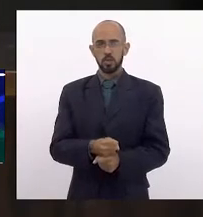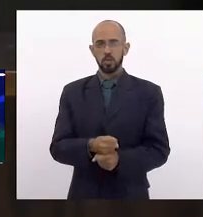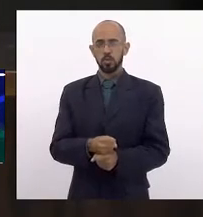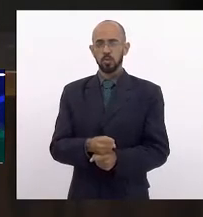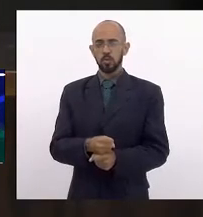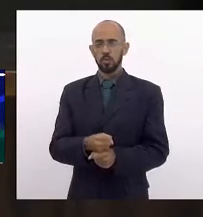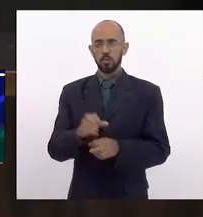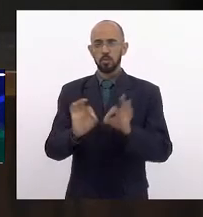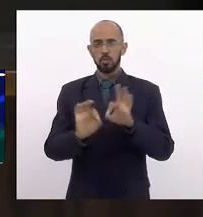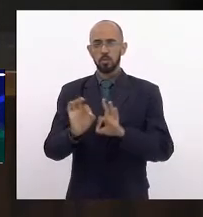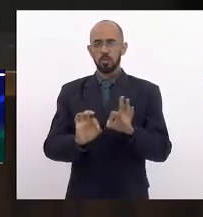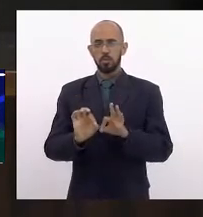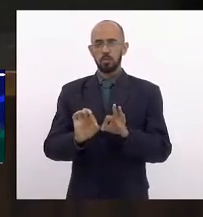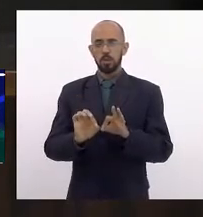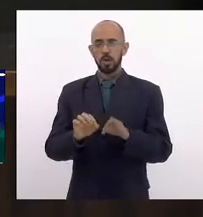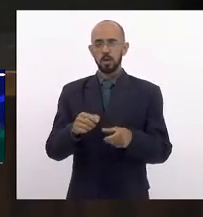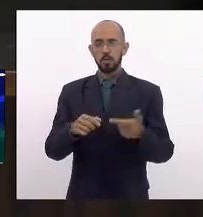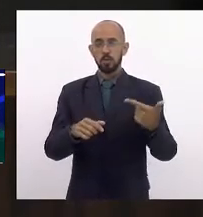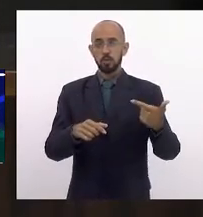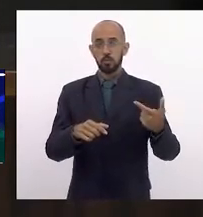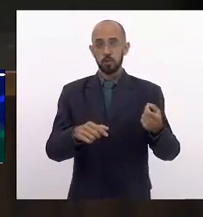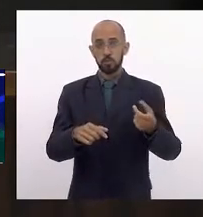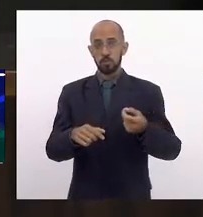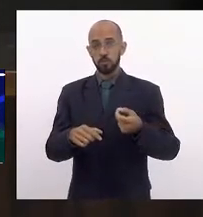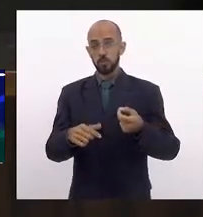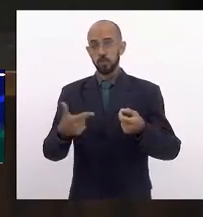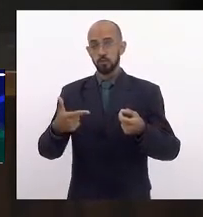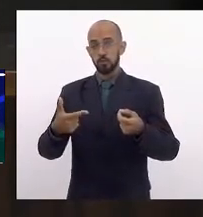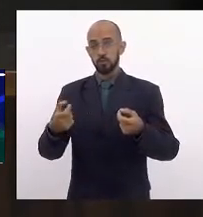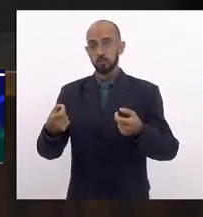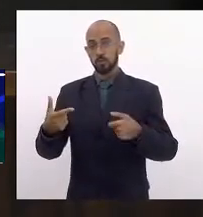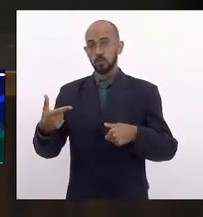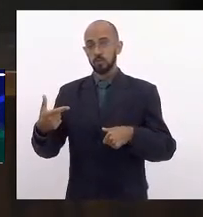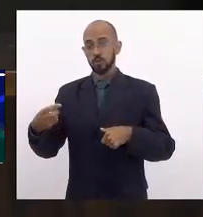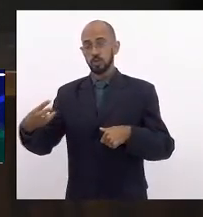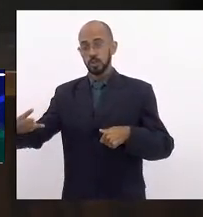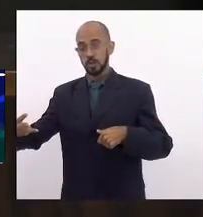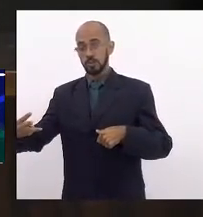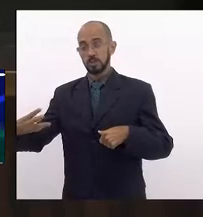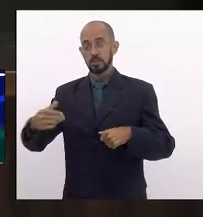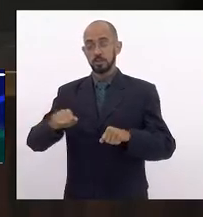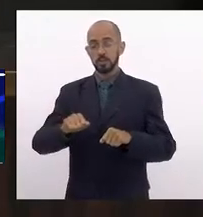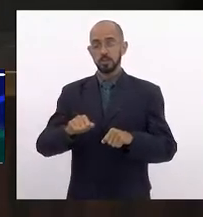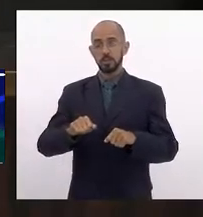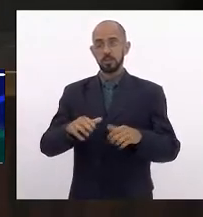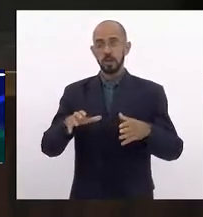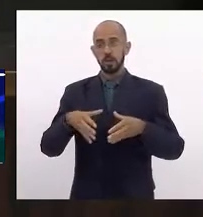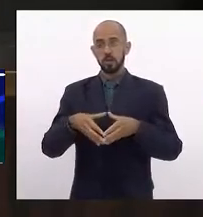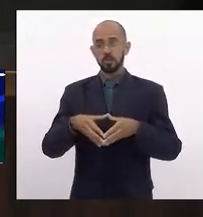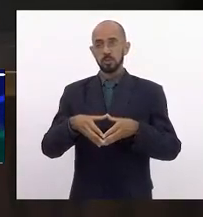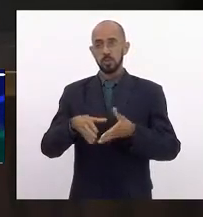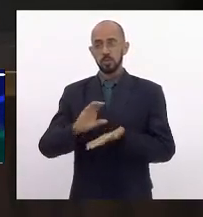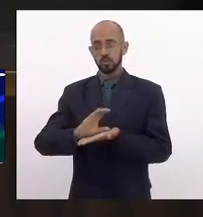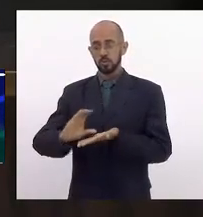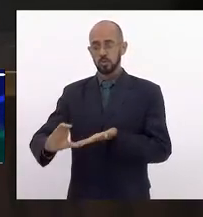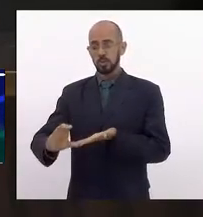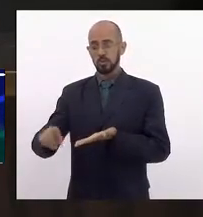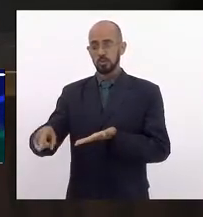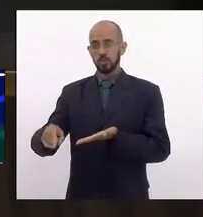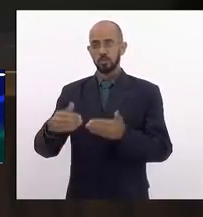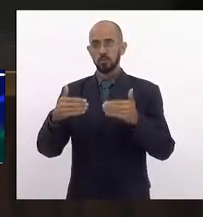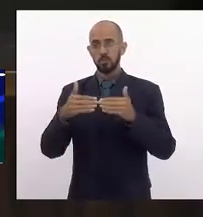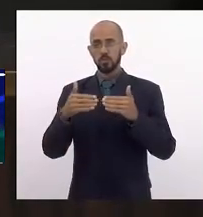plurianual 2023 instituído pela lei 8724 Janeiro de 20 parecer da comissão de orçamento Finanças fiscalização financeira e controle